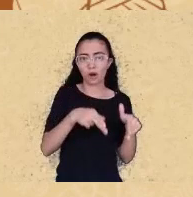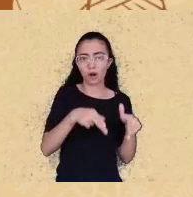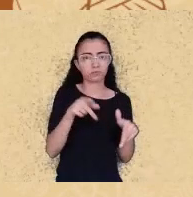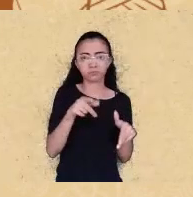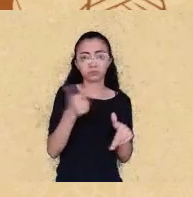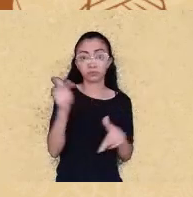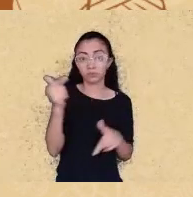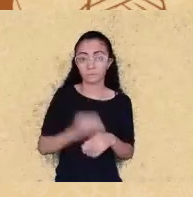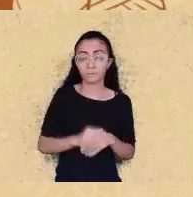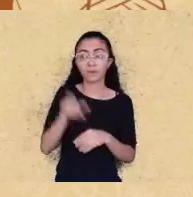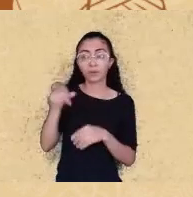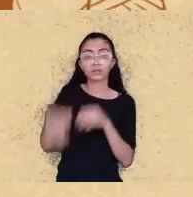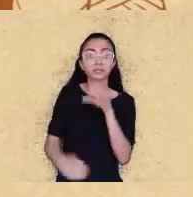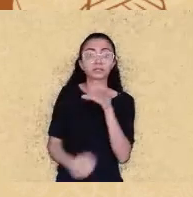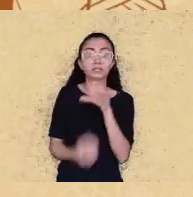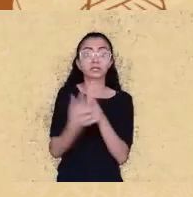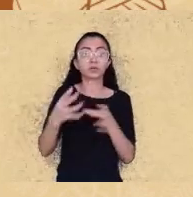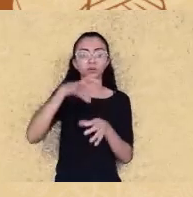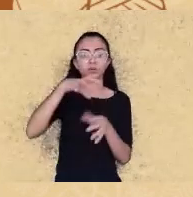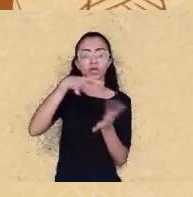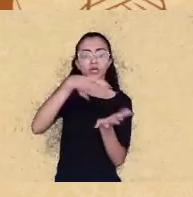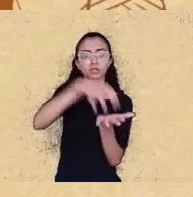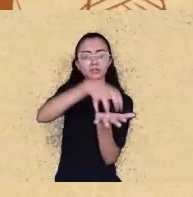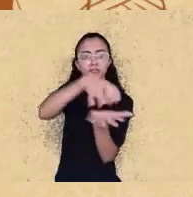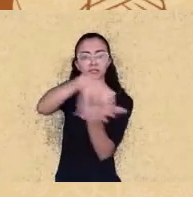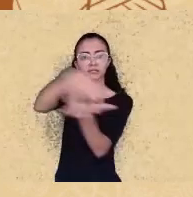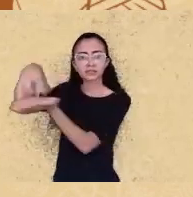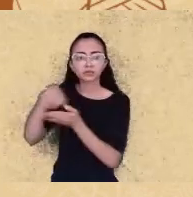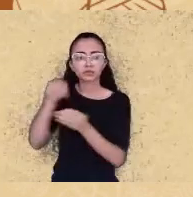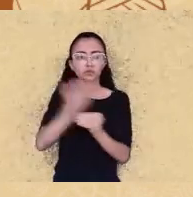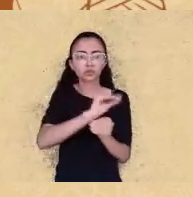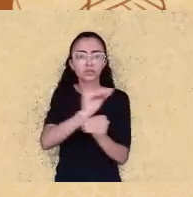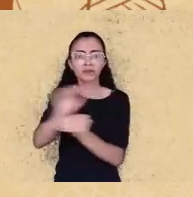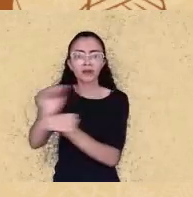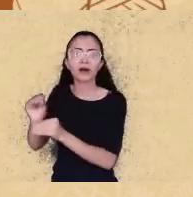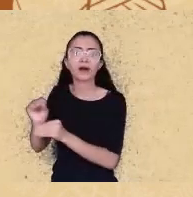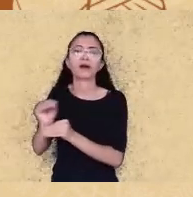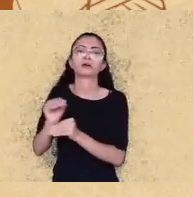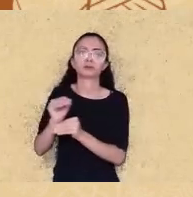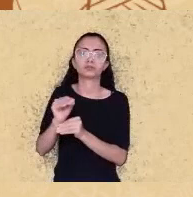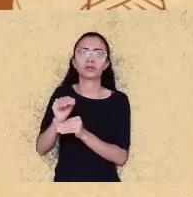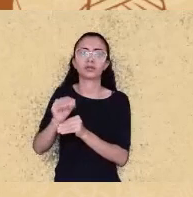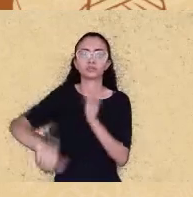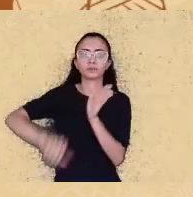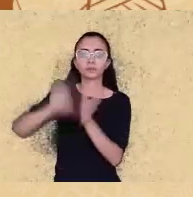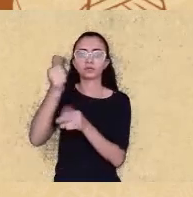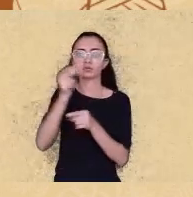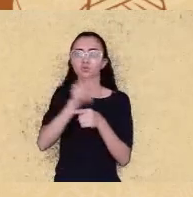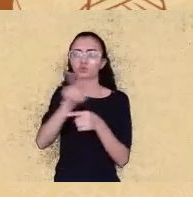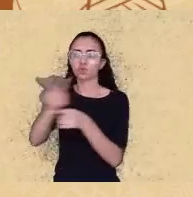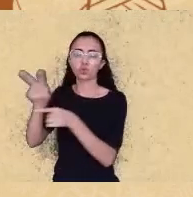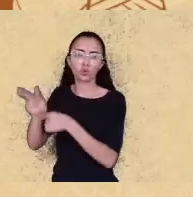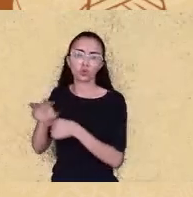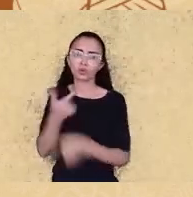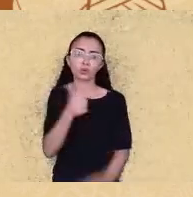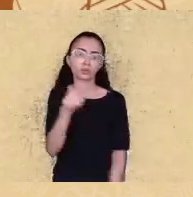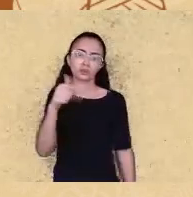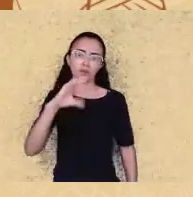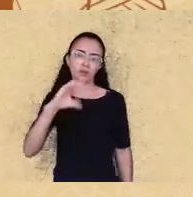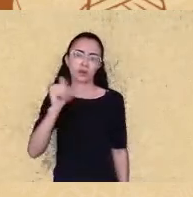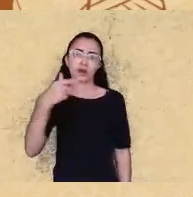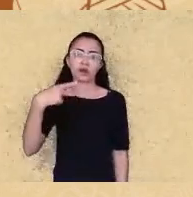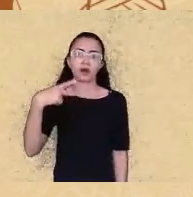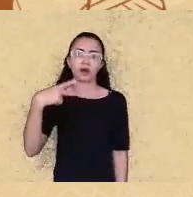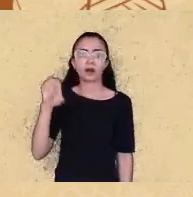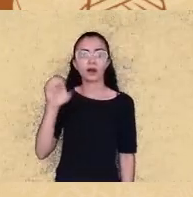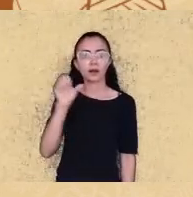de cuidado, eles criam os primeiros socorros em saúde mental, porque eles não têm CAPS, eles não têm. Eles não têm rede de atendimento psicossocial como a gente